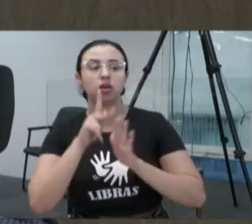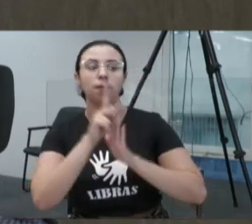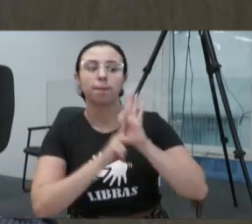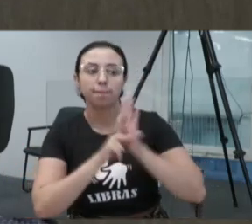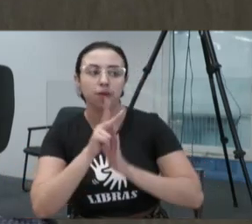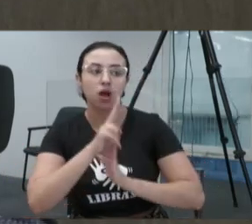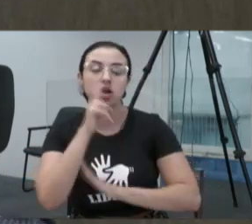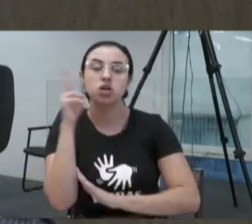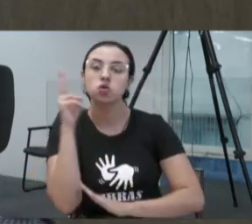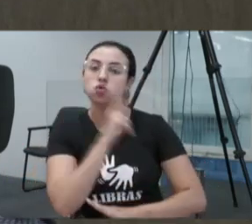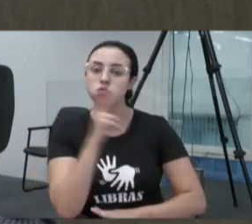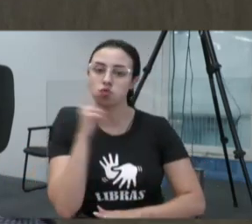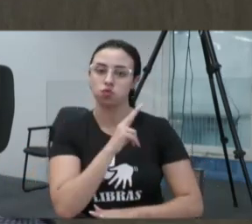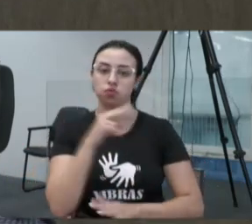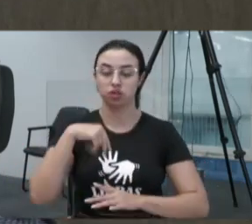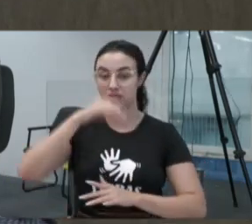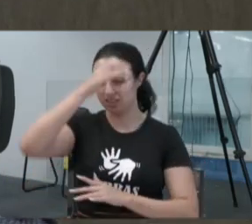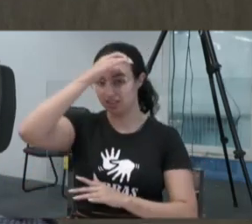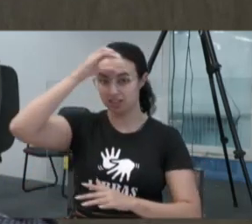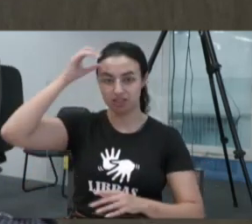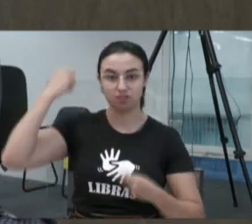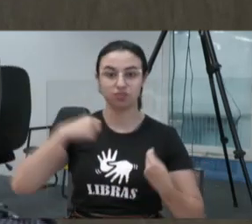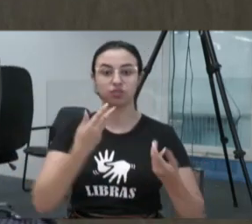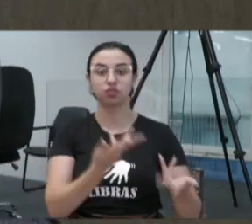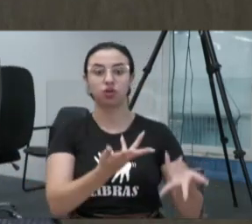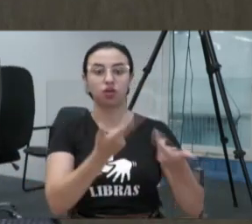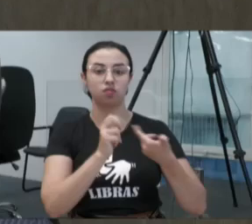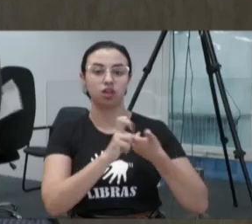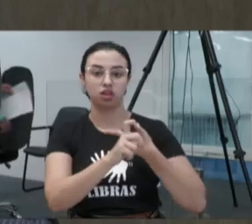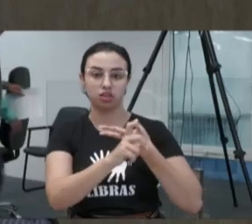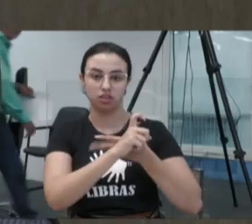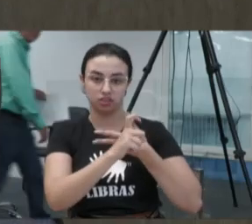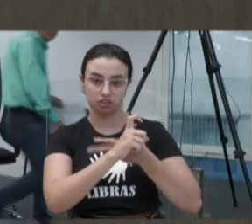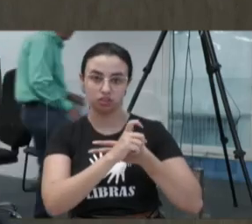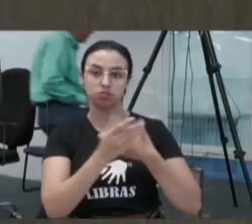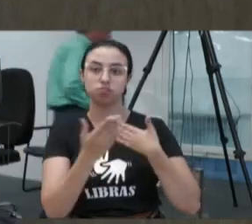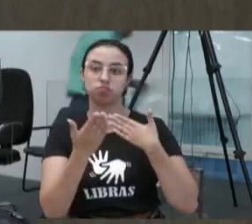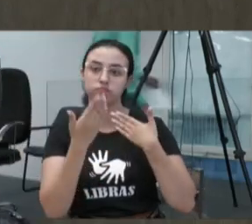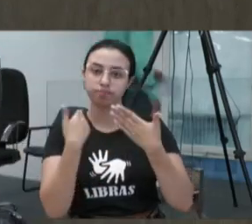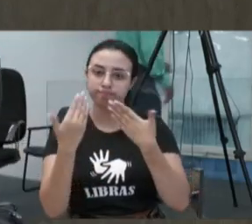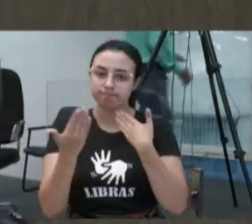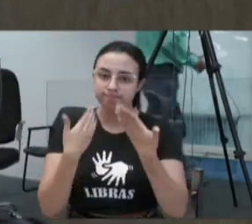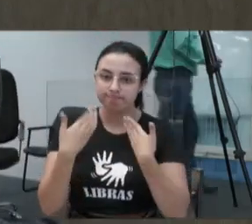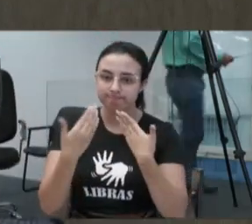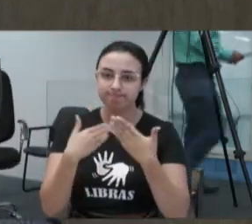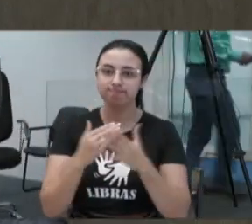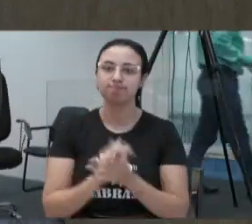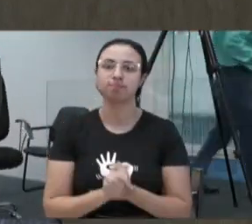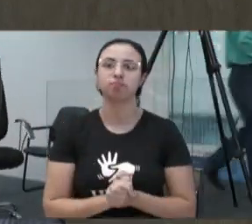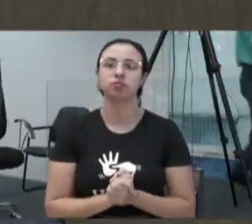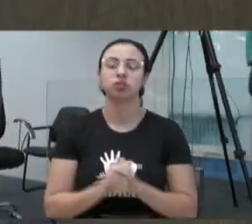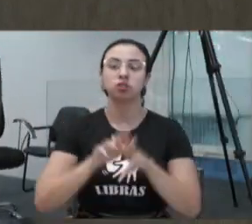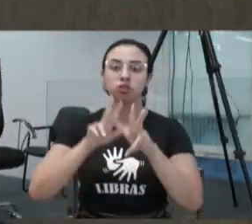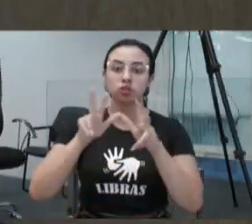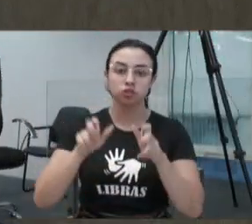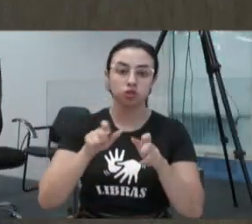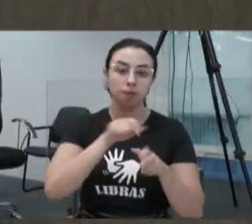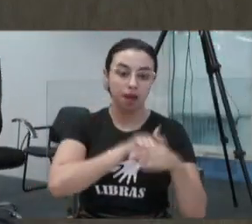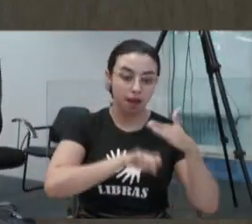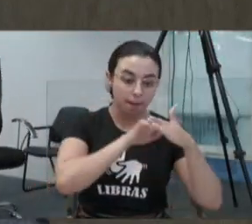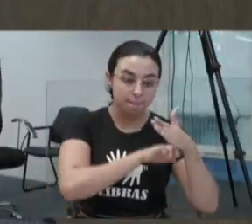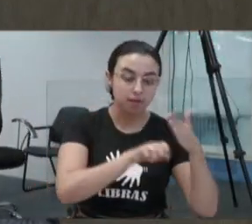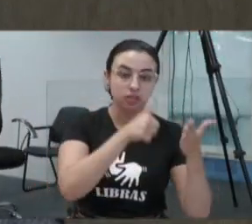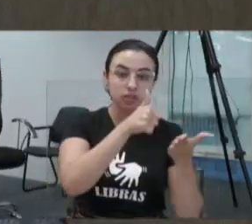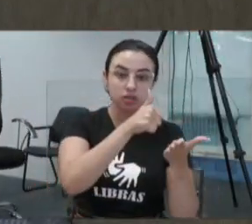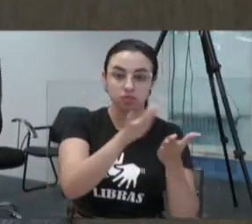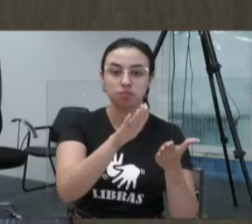emergencial. Essa casa tem que chamar aqui o executivo para conversar esse trâmite entre a saída e a entrada.